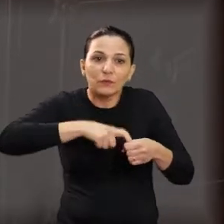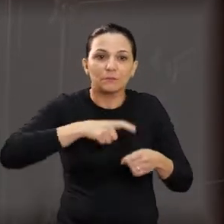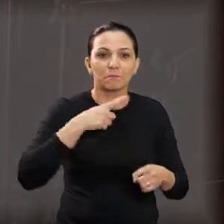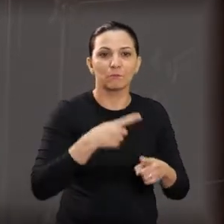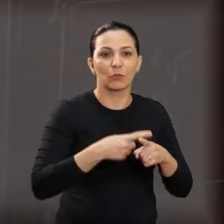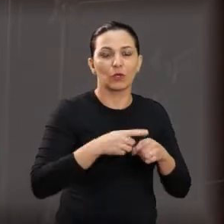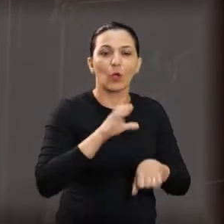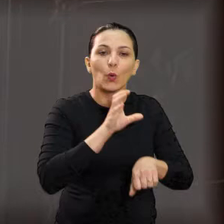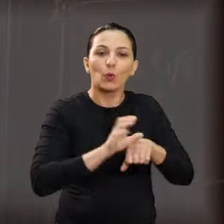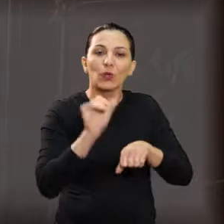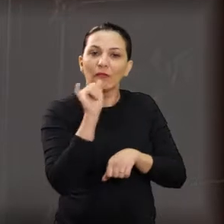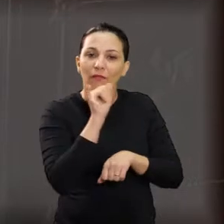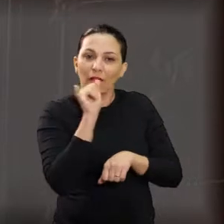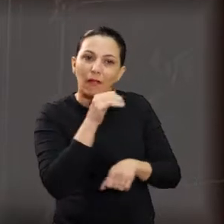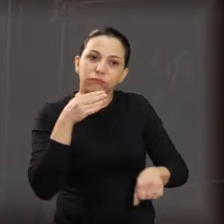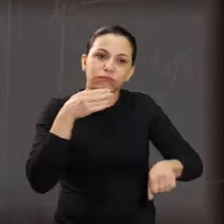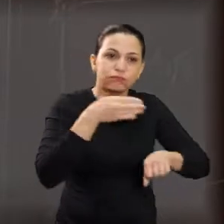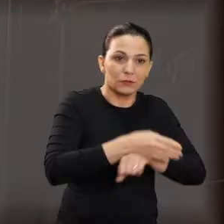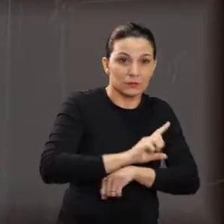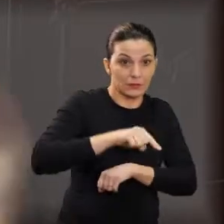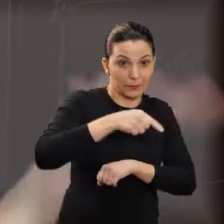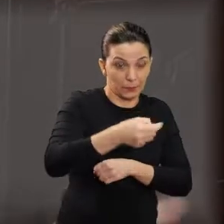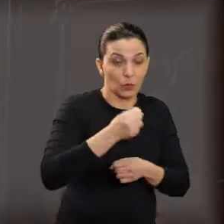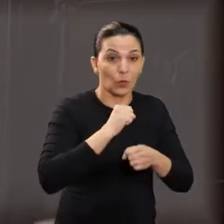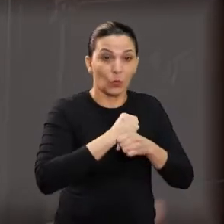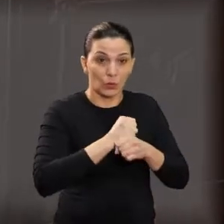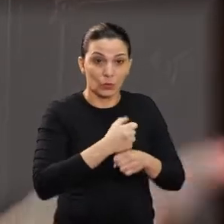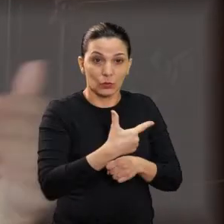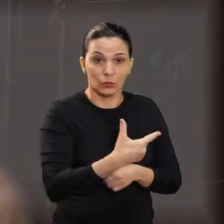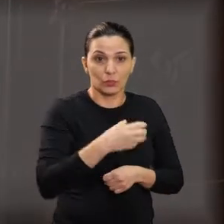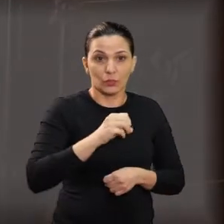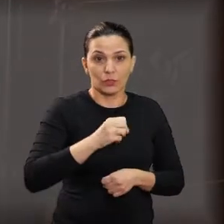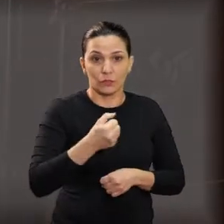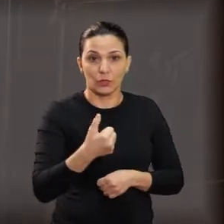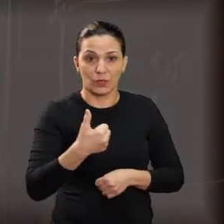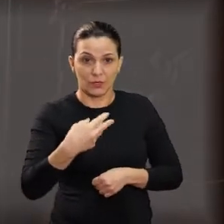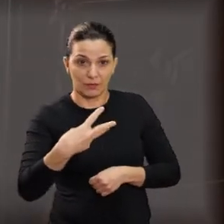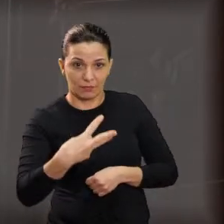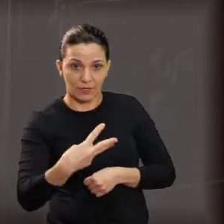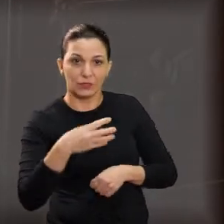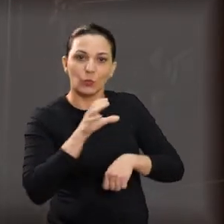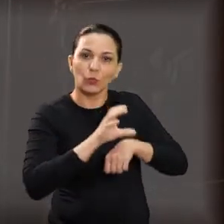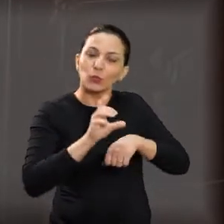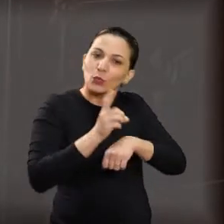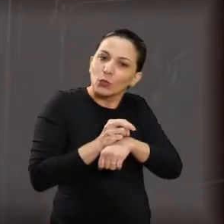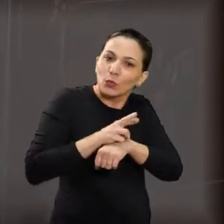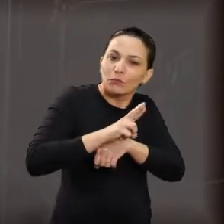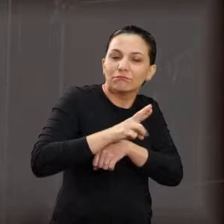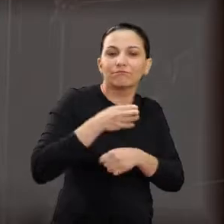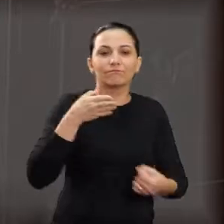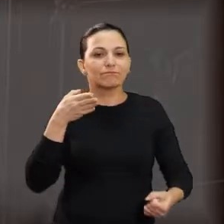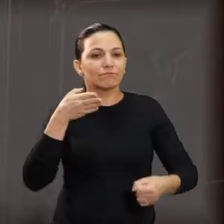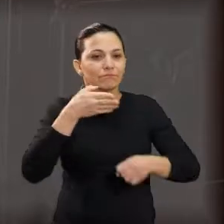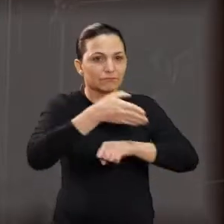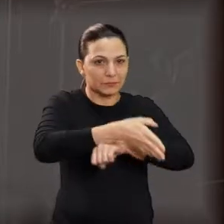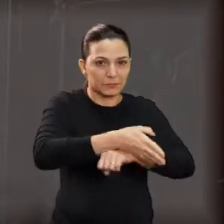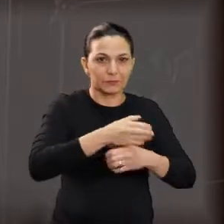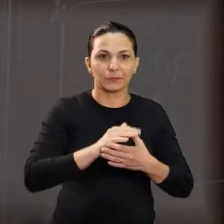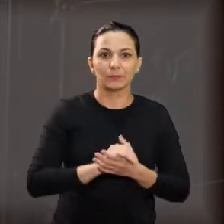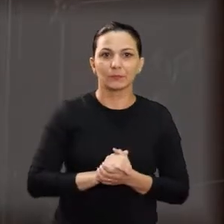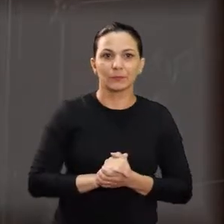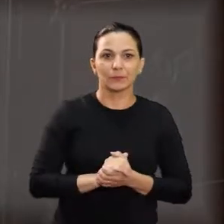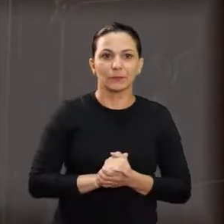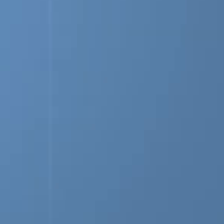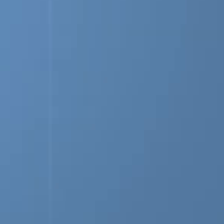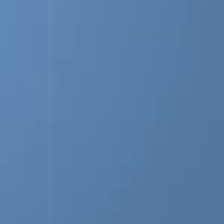fazer italiano, terminei o italiano, e depois eu voltei, depois em 2013 eu entrei